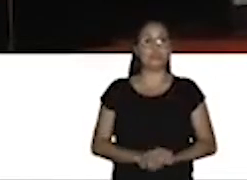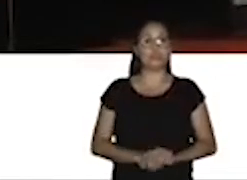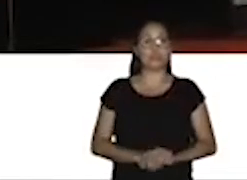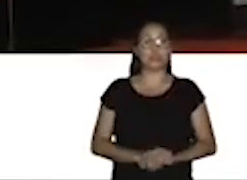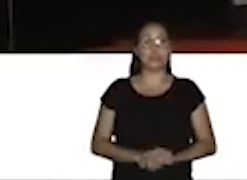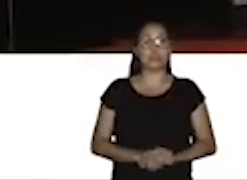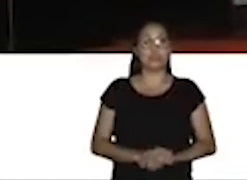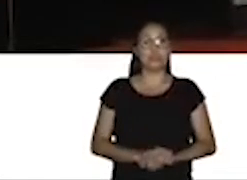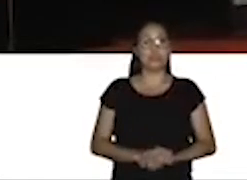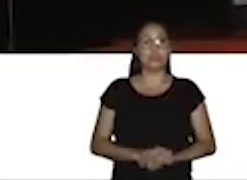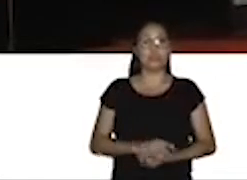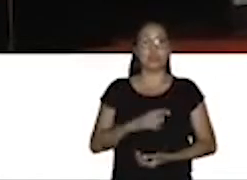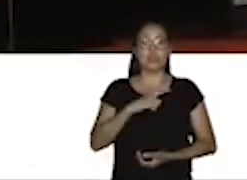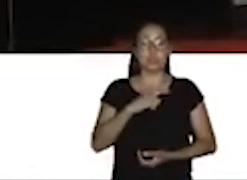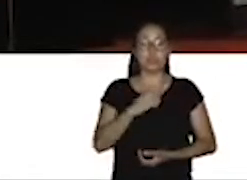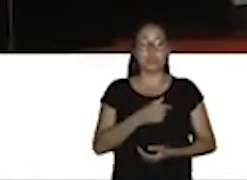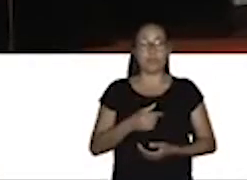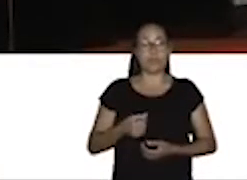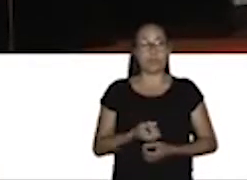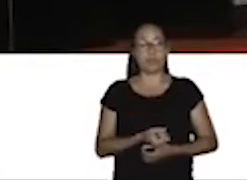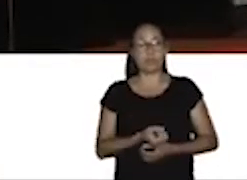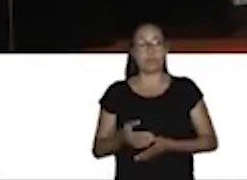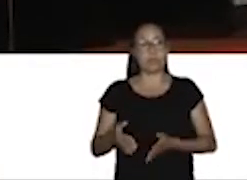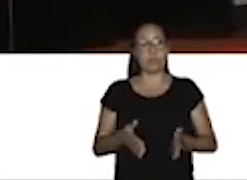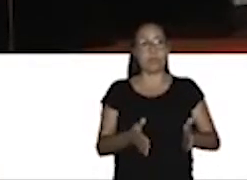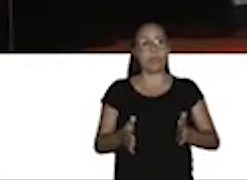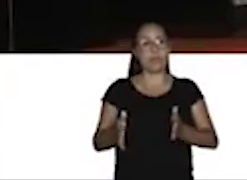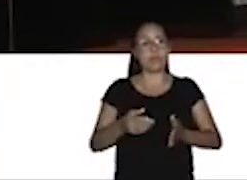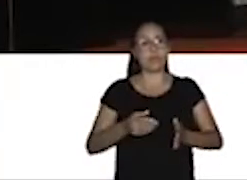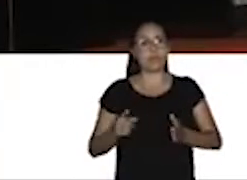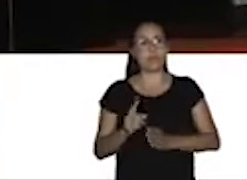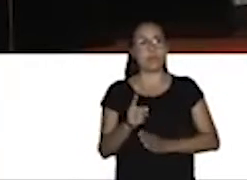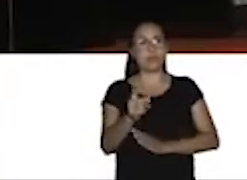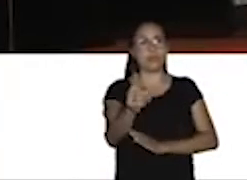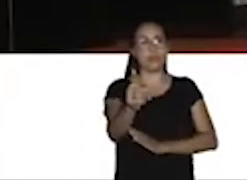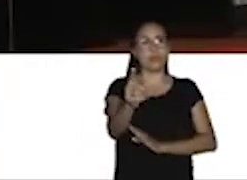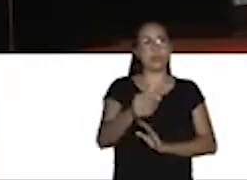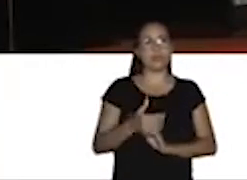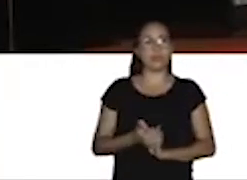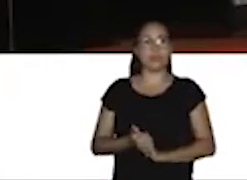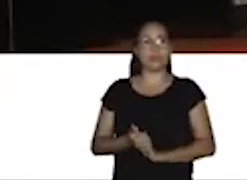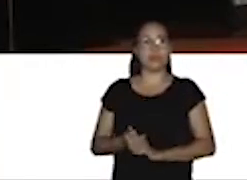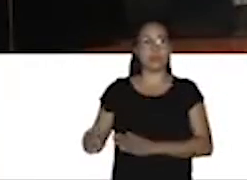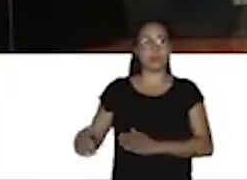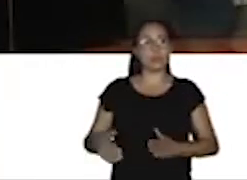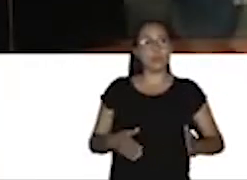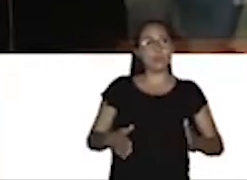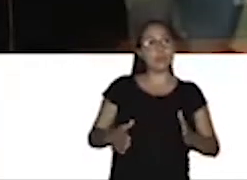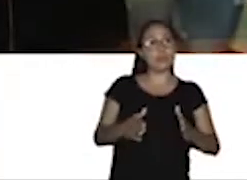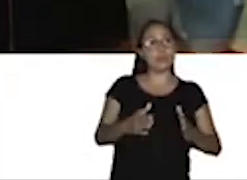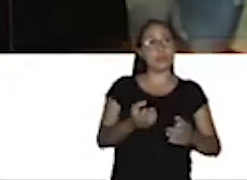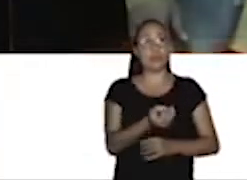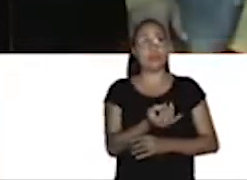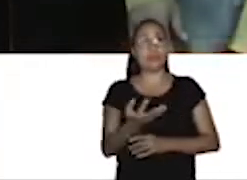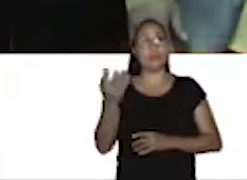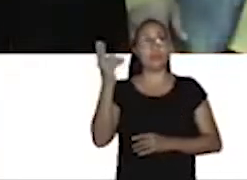ficou estendida uma longa estrada. Uma longa estrada semeada de